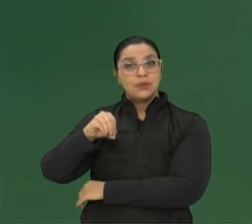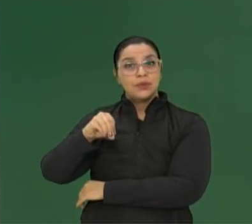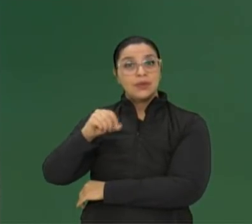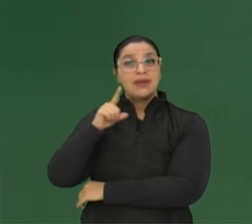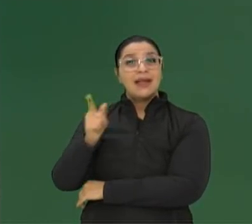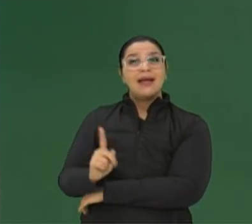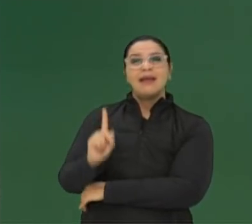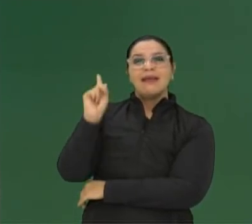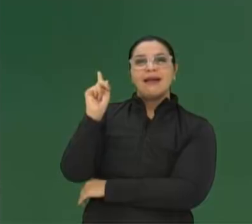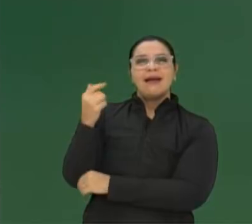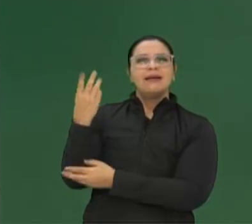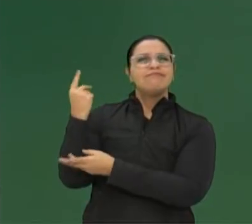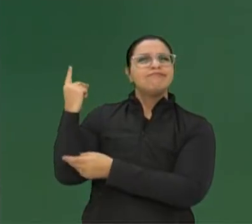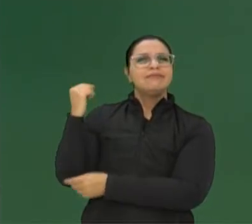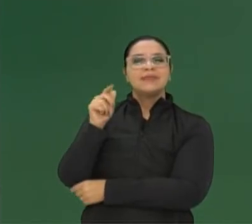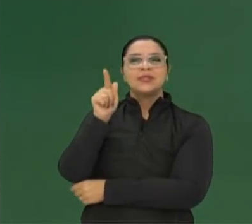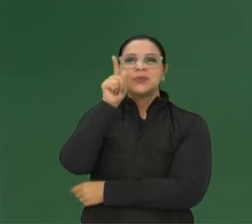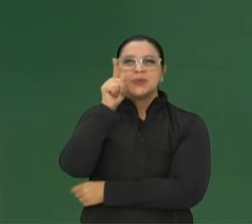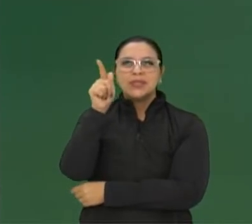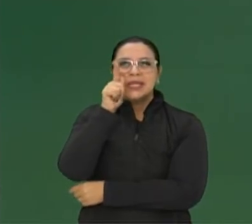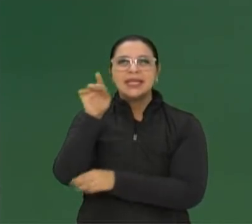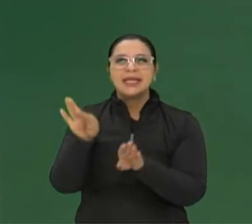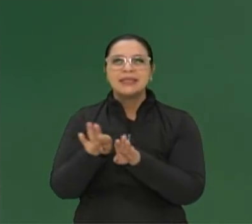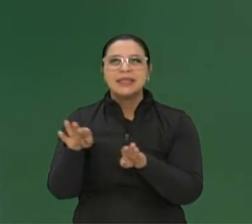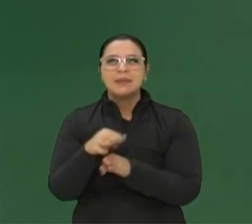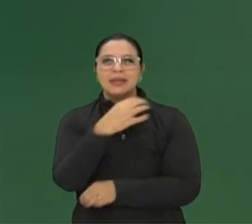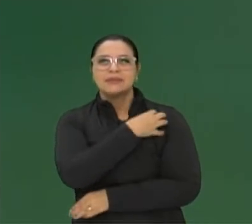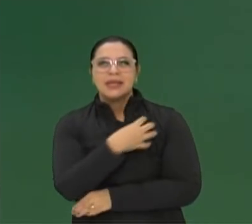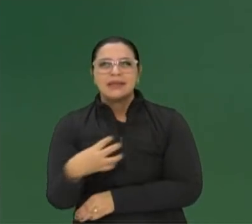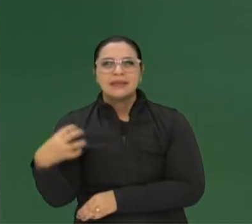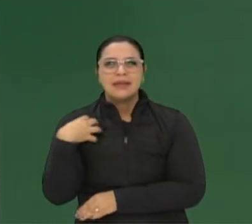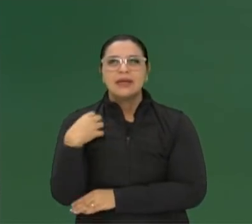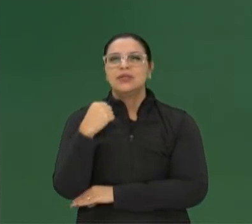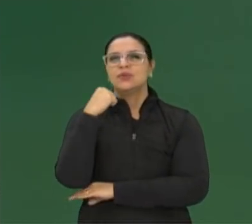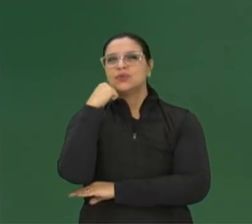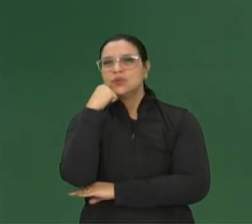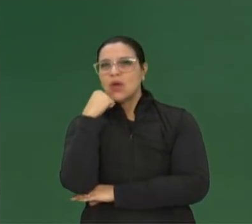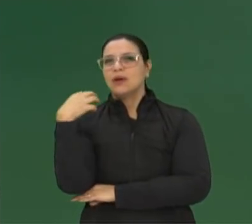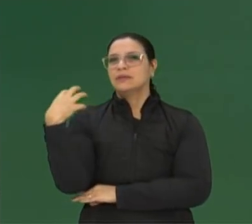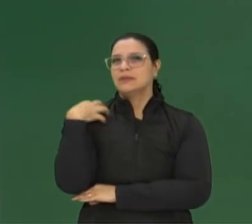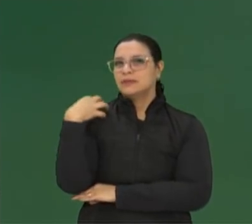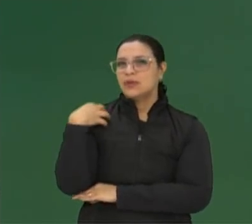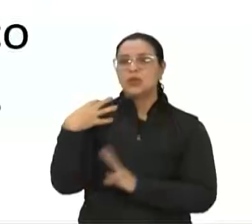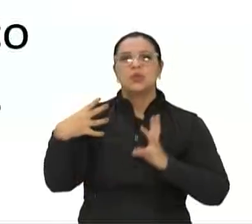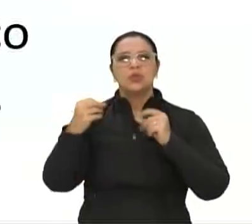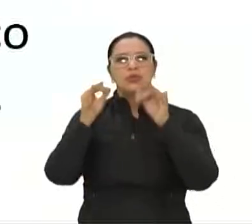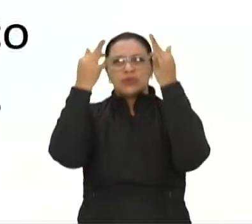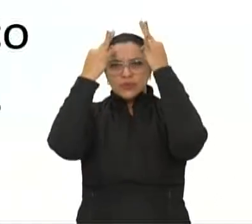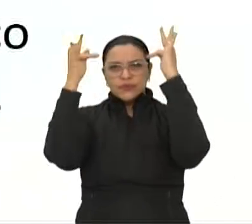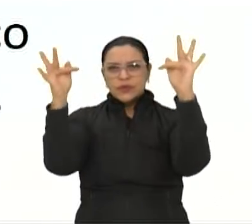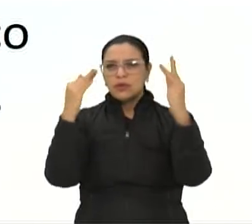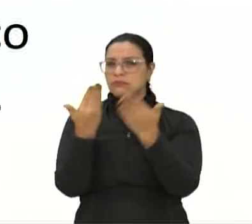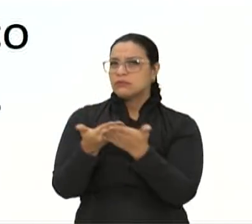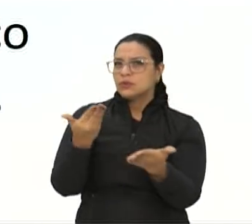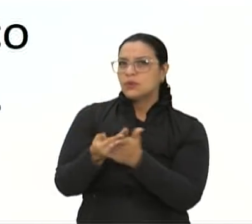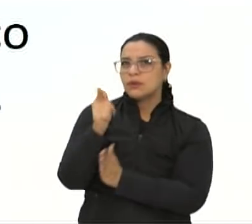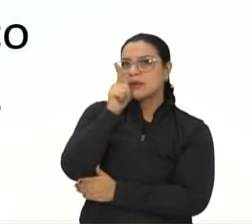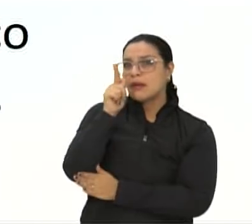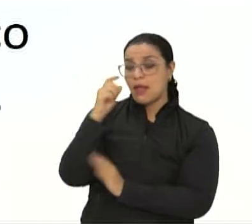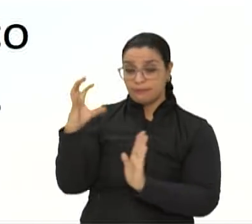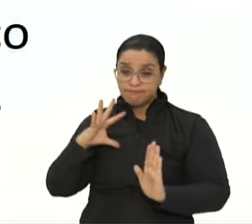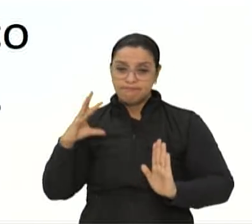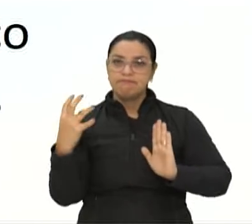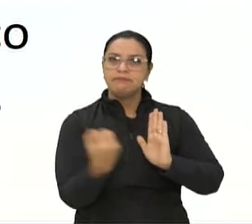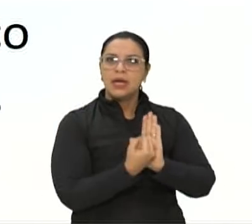antiguidade grega. Desde o Sócrates, Platão, Aristóteles, todos aqueles filósofos que a gente estudou, né, da Grécia Antiga, né, eles têm como marca